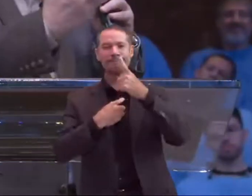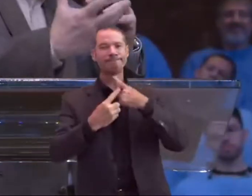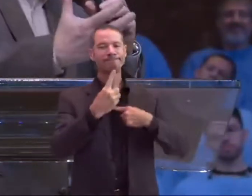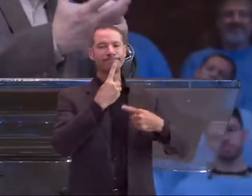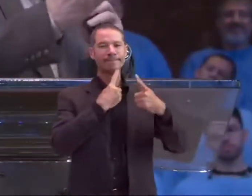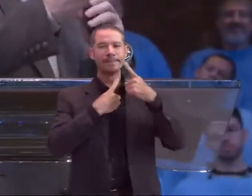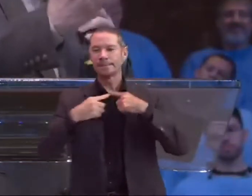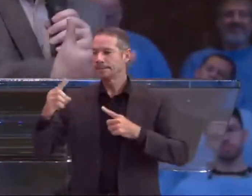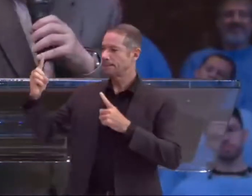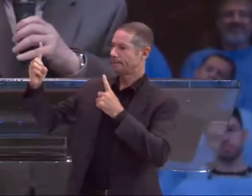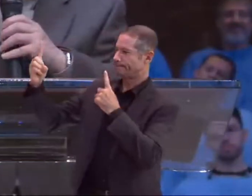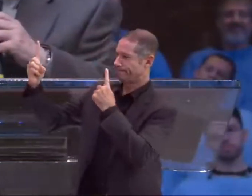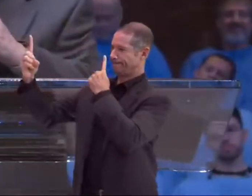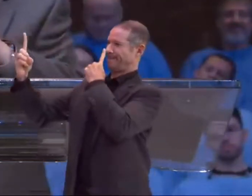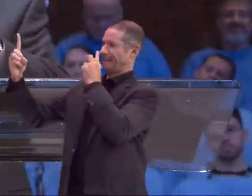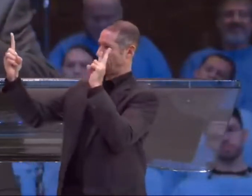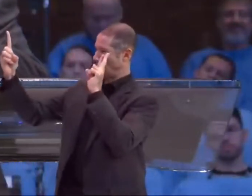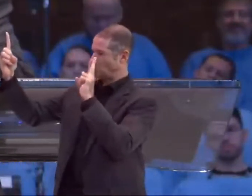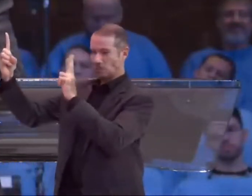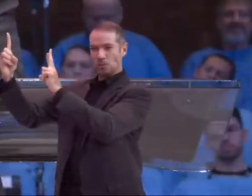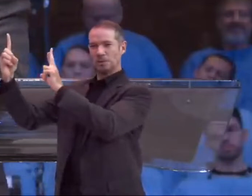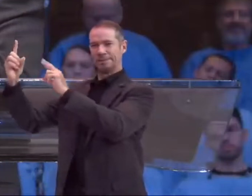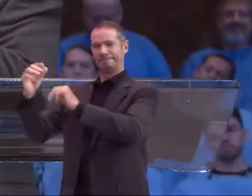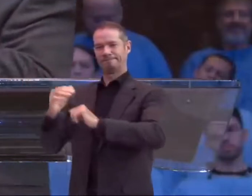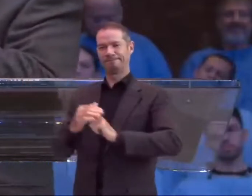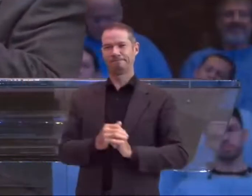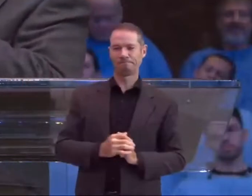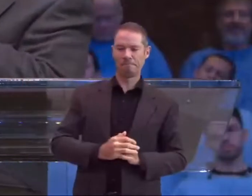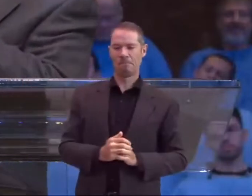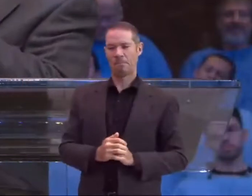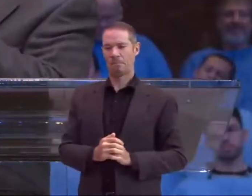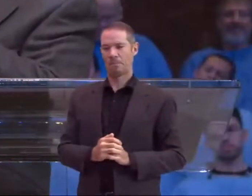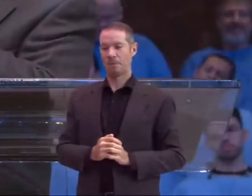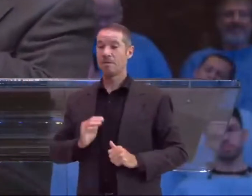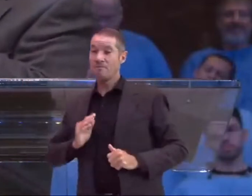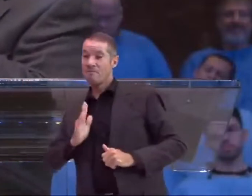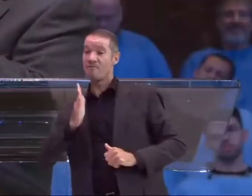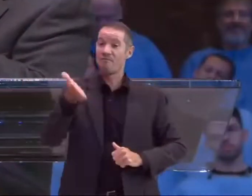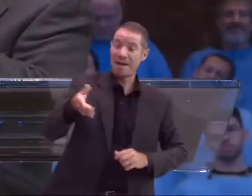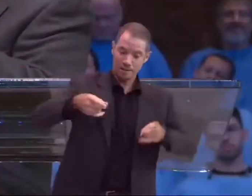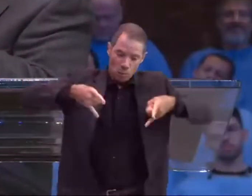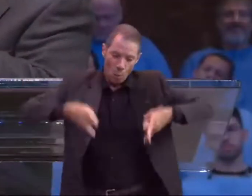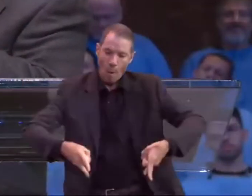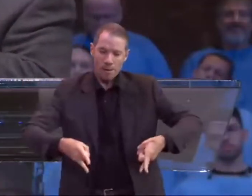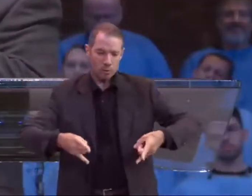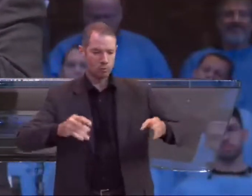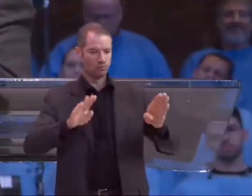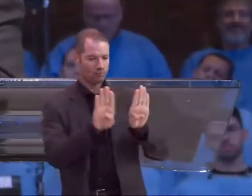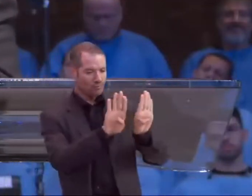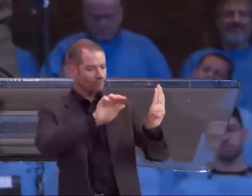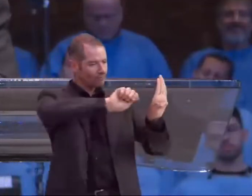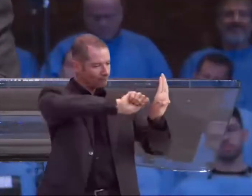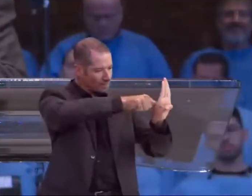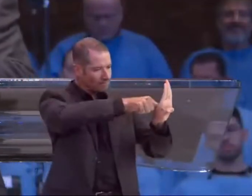de intimidade com o Senhor. E aí ele vai dizer: vá para o seu quarto. E ele usa